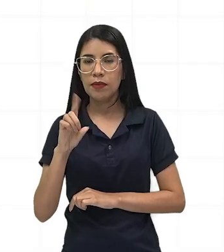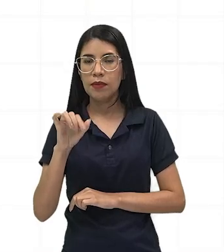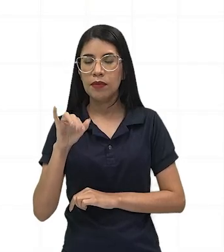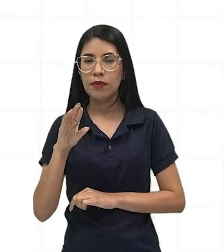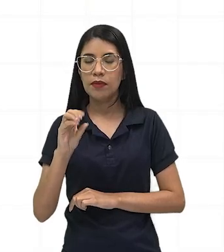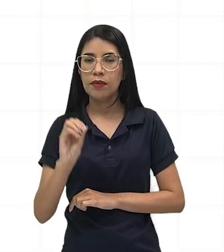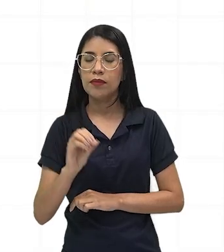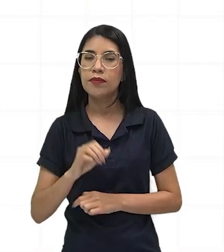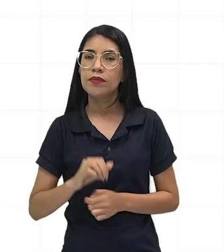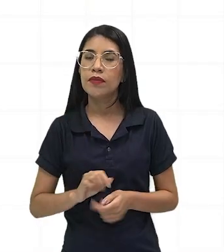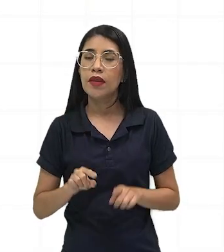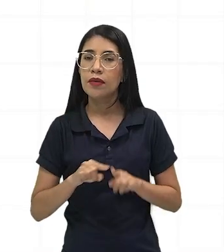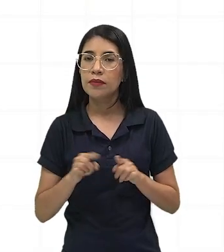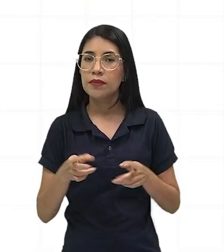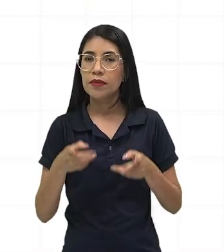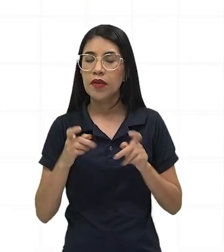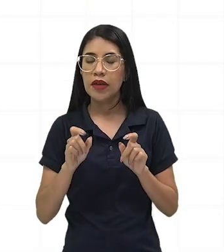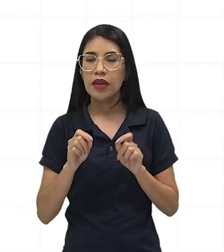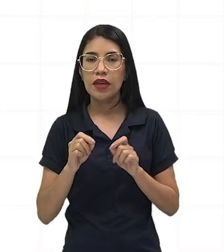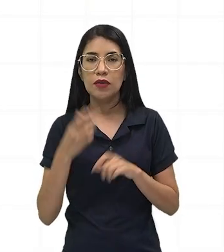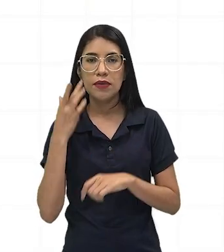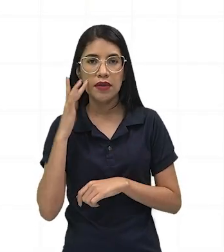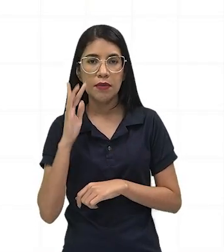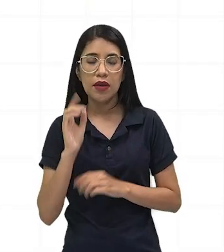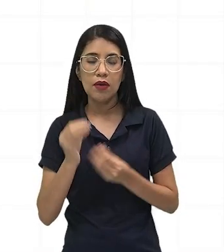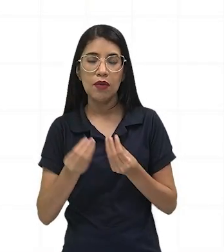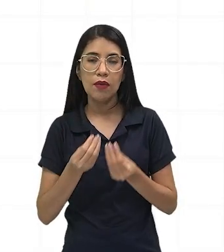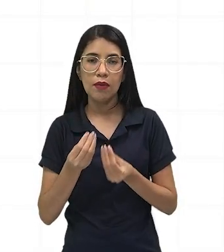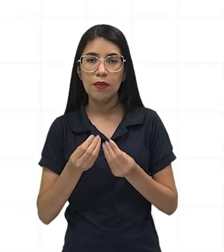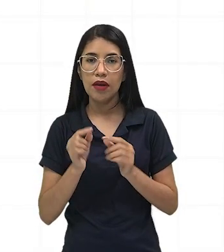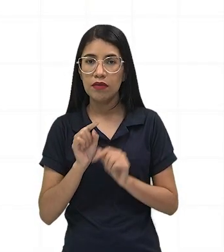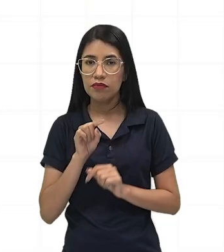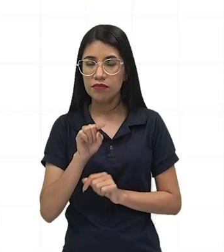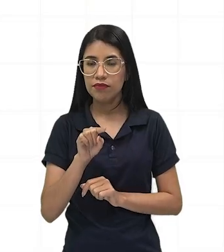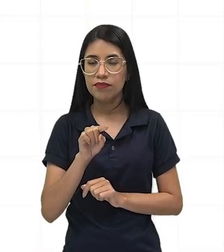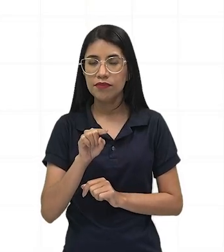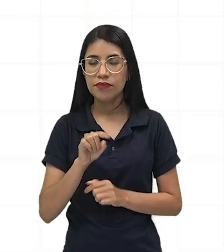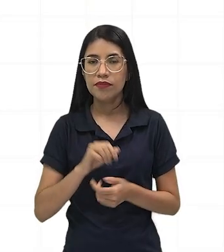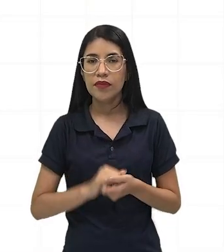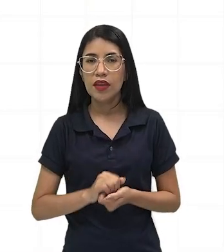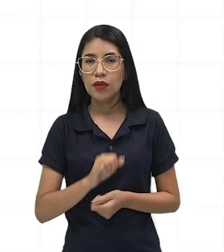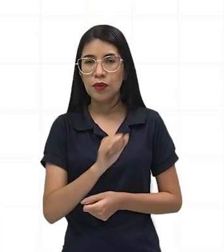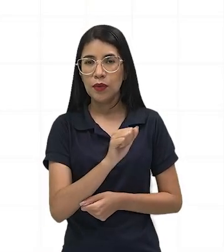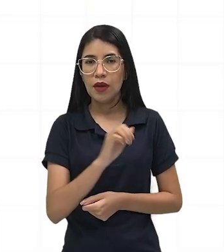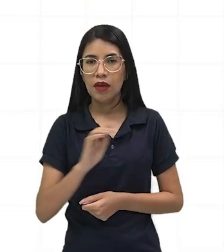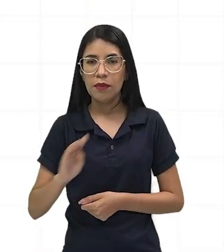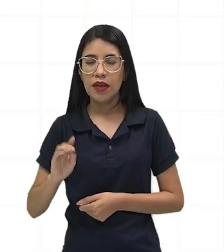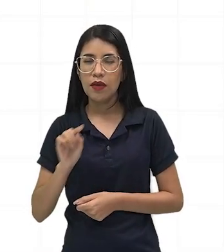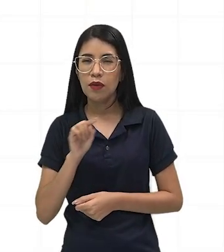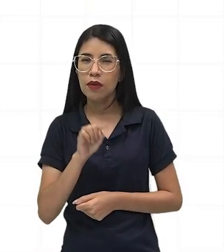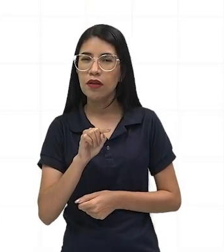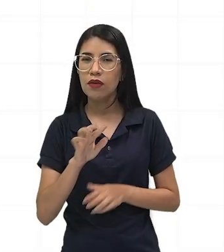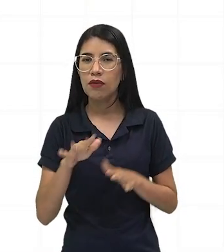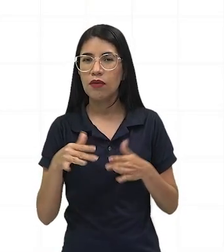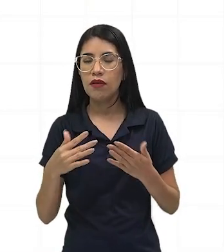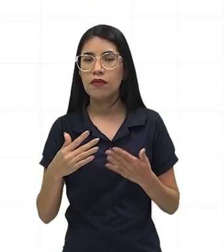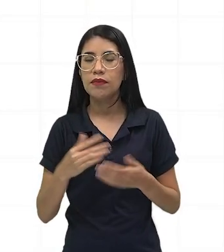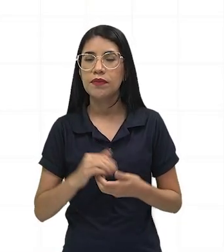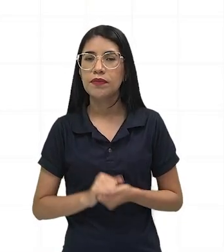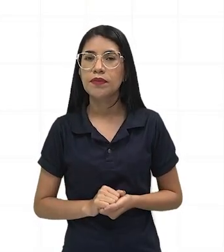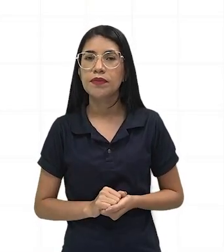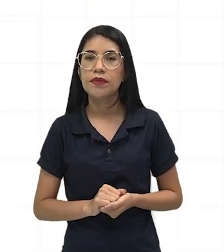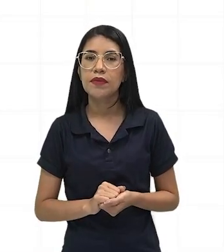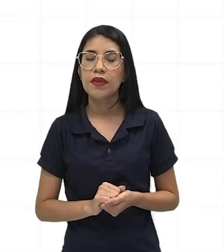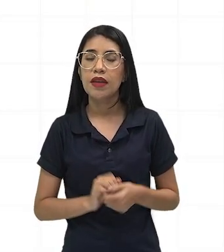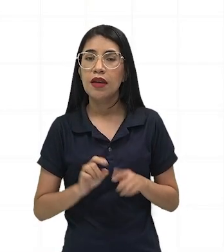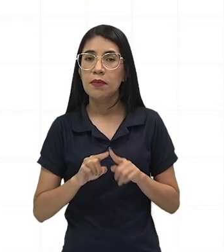aqui a gente não tinha visto onde era o ponto médio do segmento AB, ou seja, o ponto que ficava exatamente no meio. Mas,